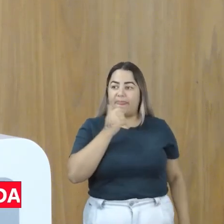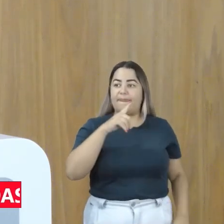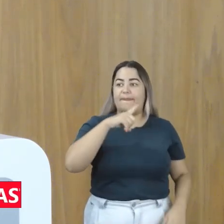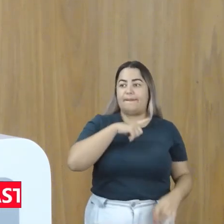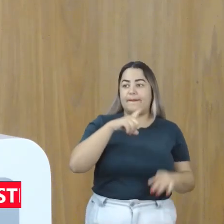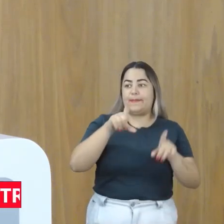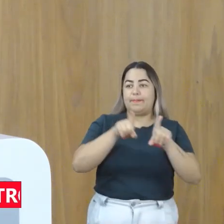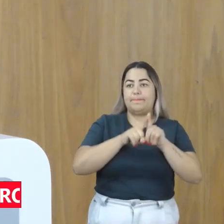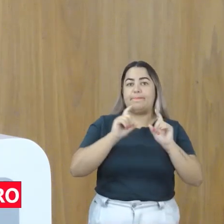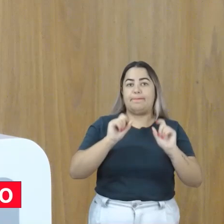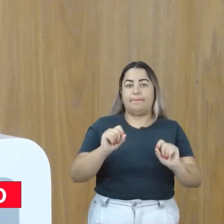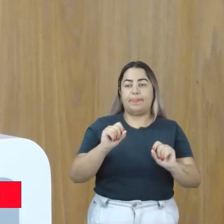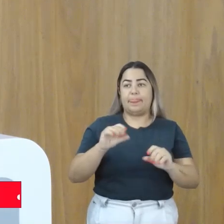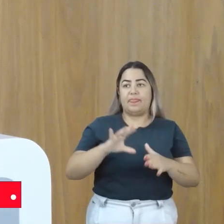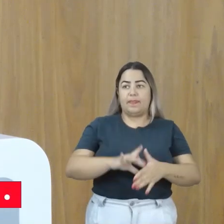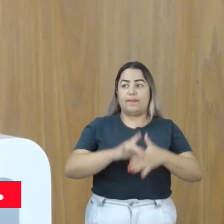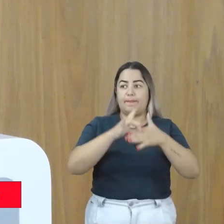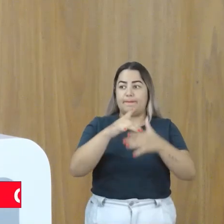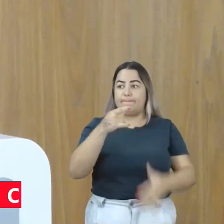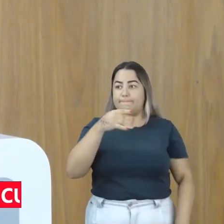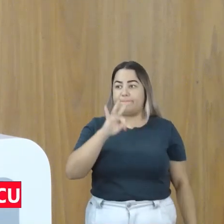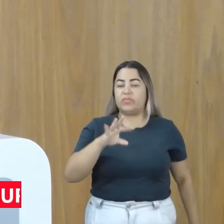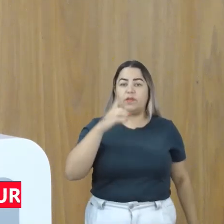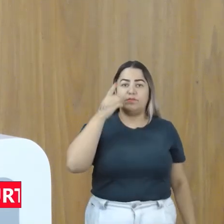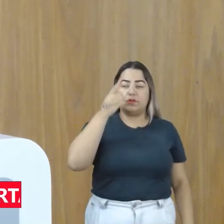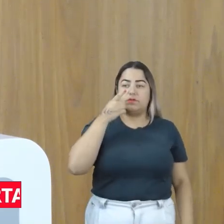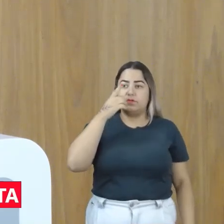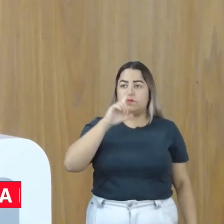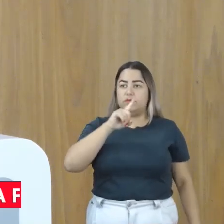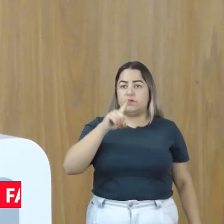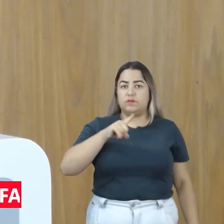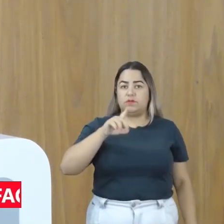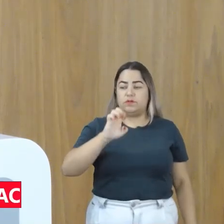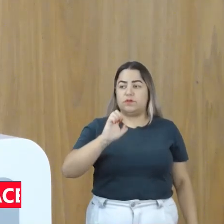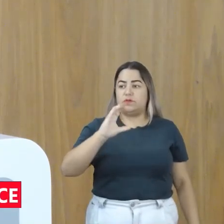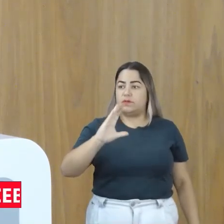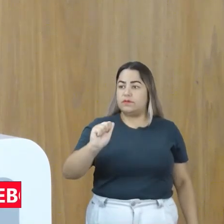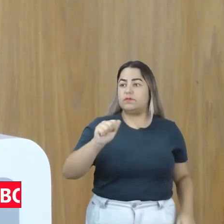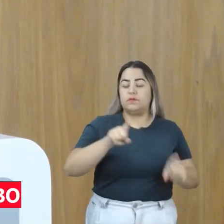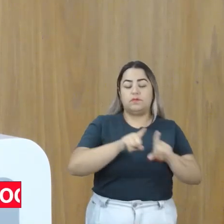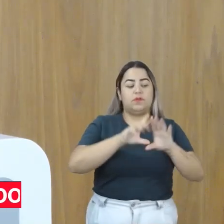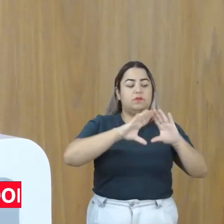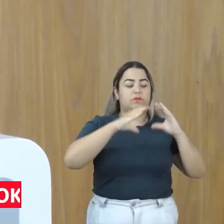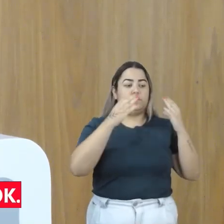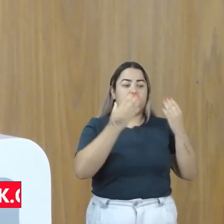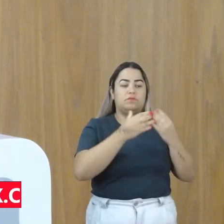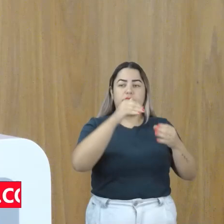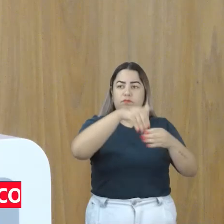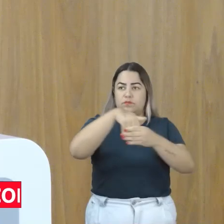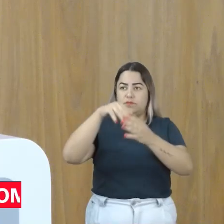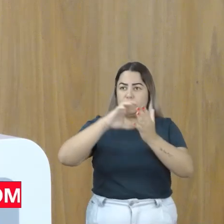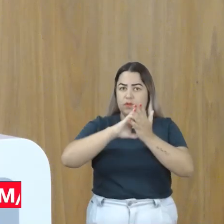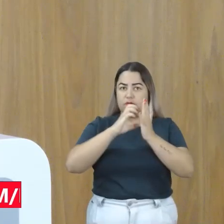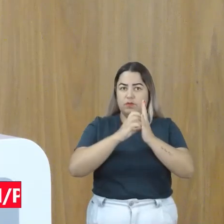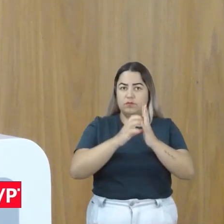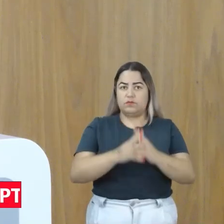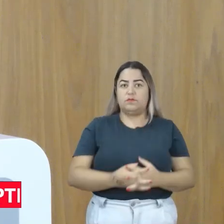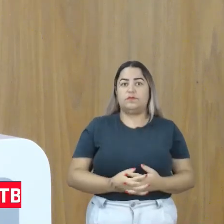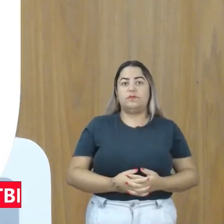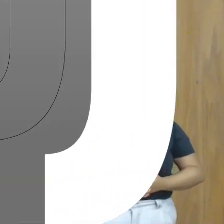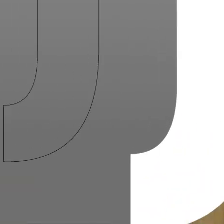uma conversa com o líder da bancada do PT, deputado federal Zeca Dirceu, sobre a conferência eleitoral do partido.